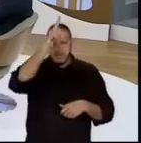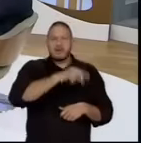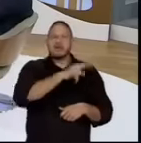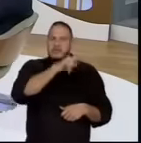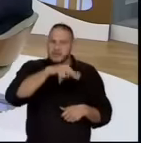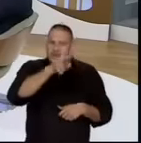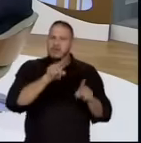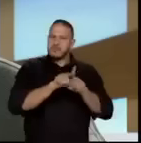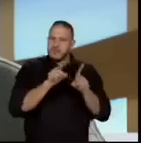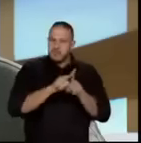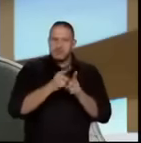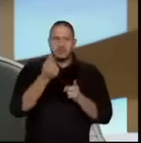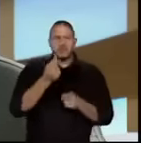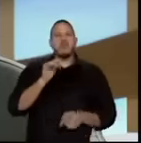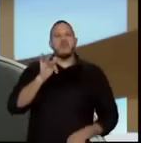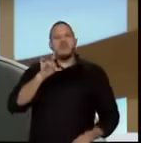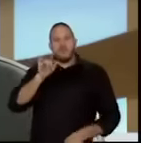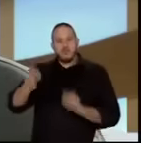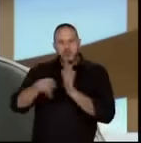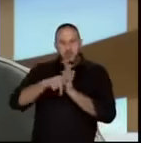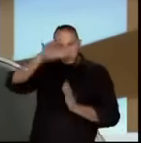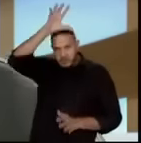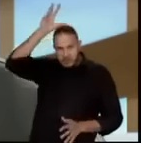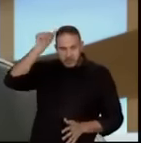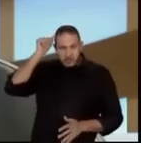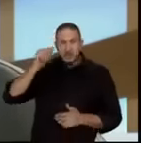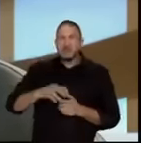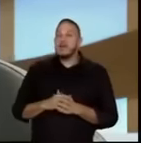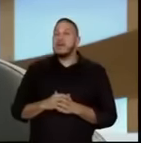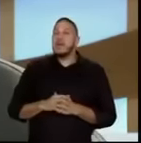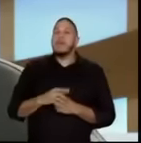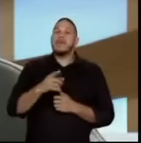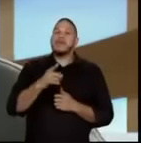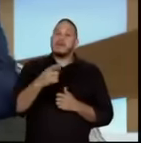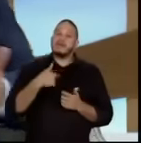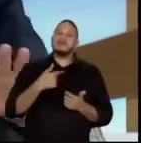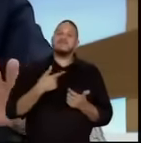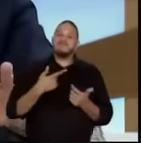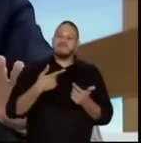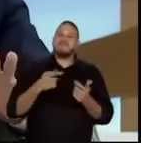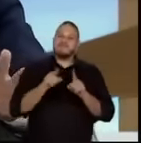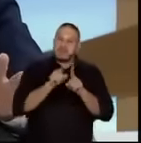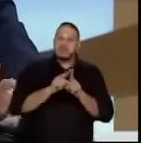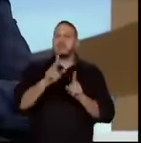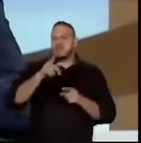Amazônia. Essa é uma questão sensível, porque nós já fizemos